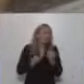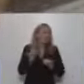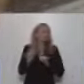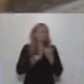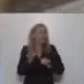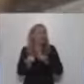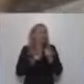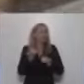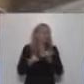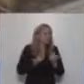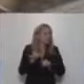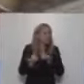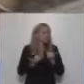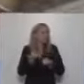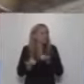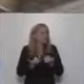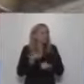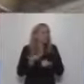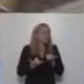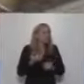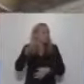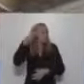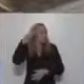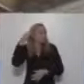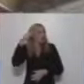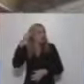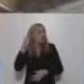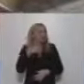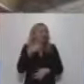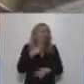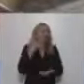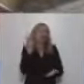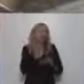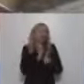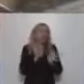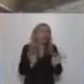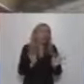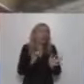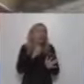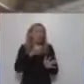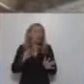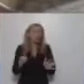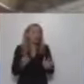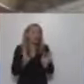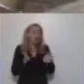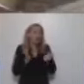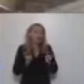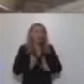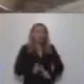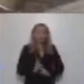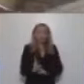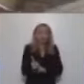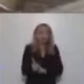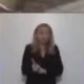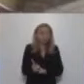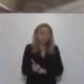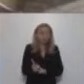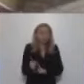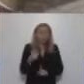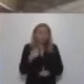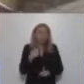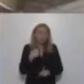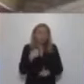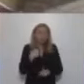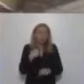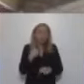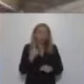do Wilson, que falou na campanha que ele ia acabar com o RAS. Mas se chegar no mês de maio, ele não acabar com o RAS, eu vou brincar de